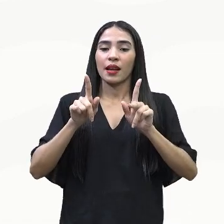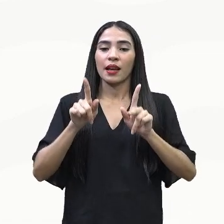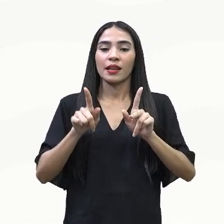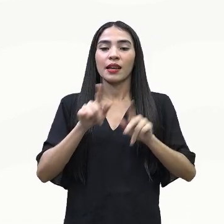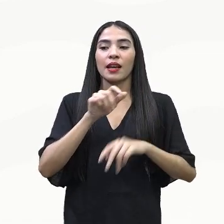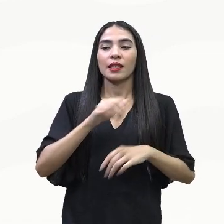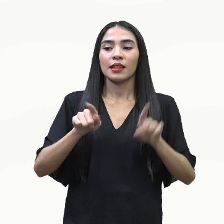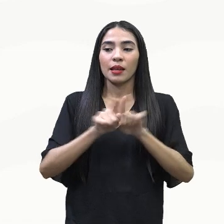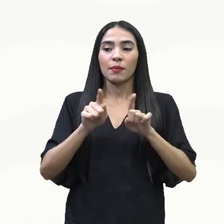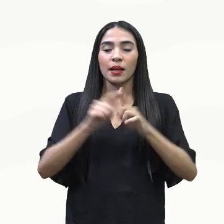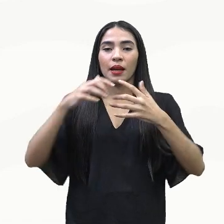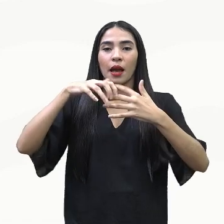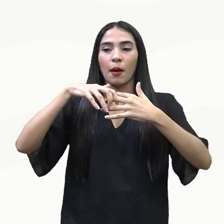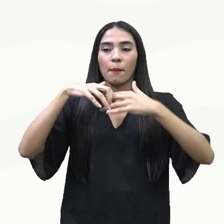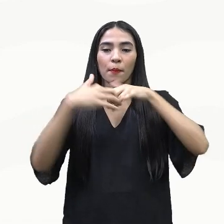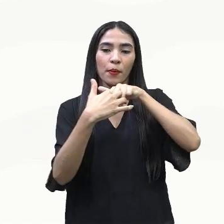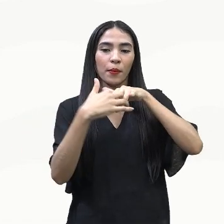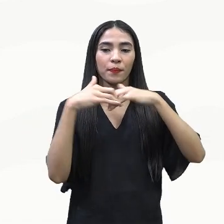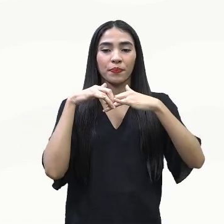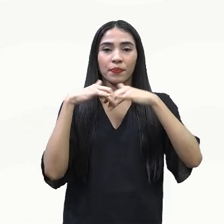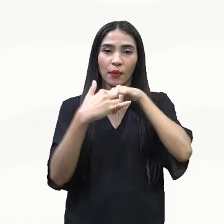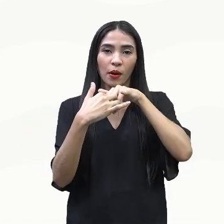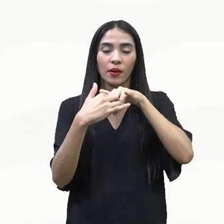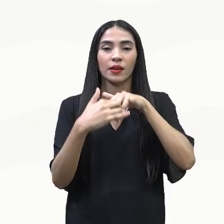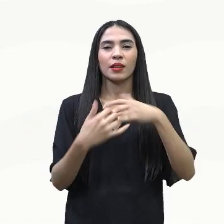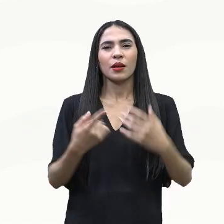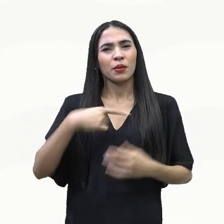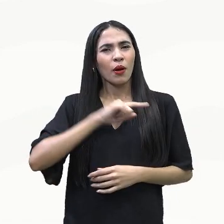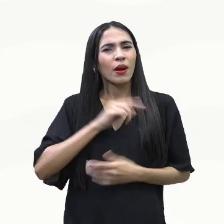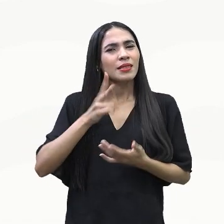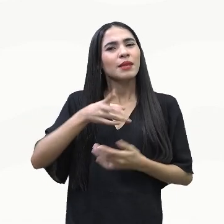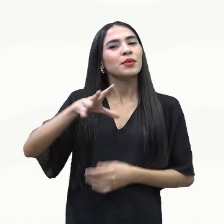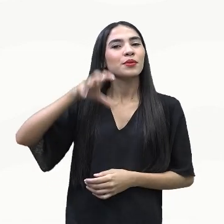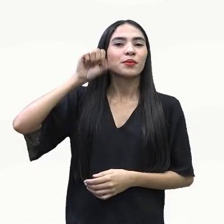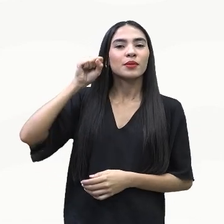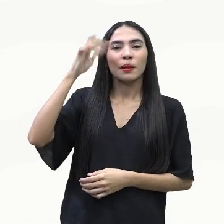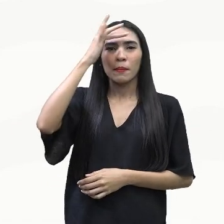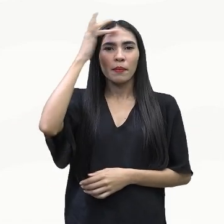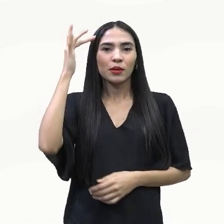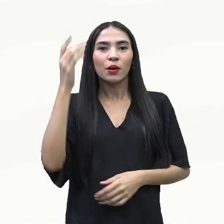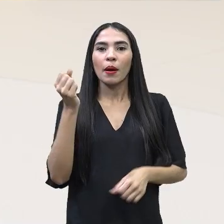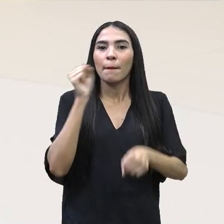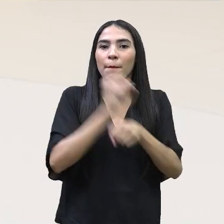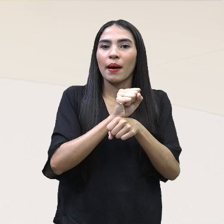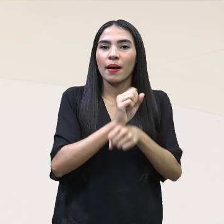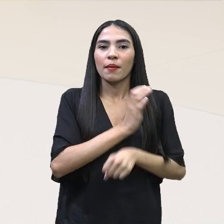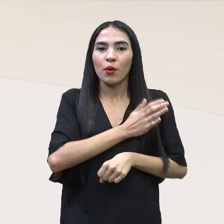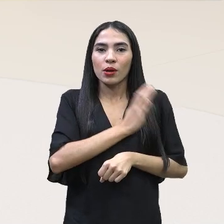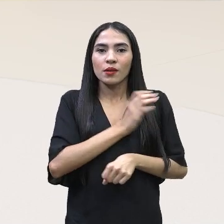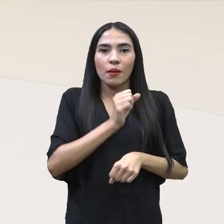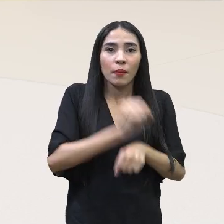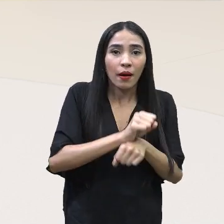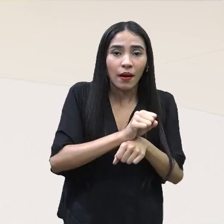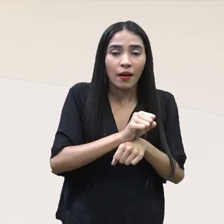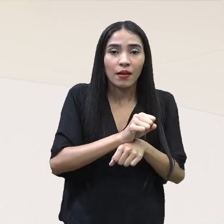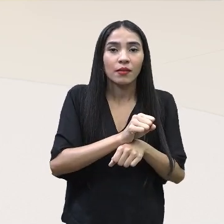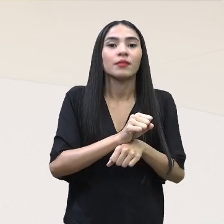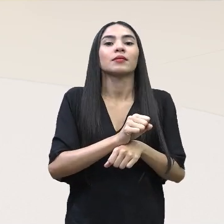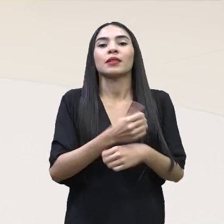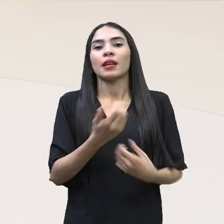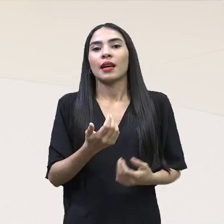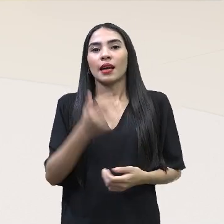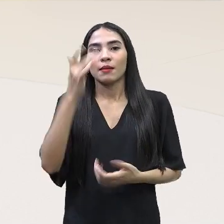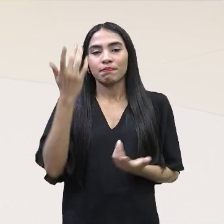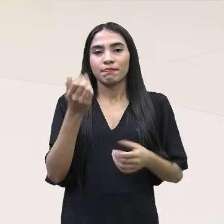gente sempre escuta, né, pessoal? A gente sempre escuta alguém dizer que fulano infartou. E, olha, o infarto